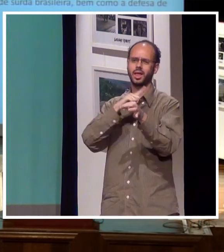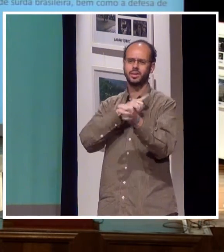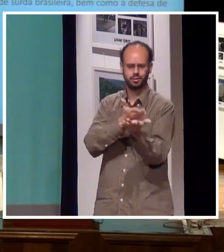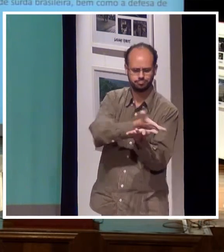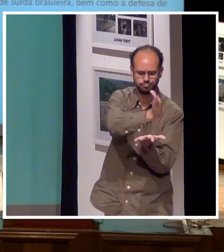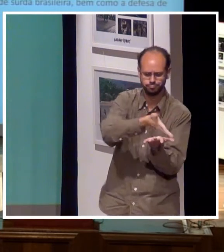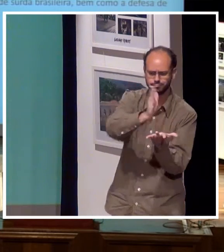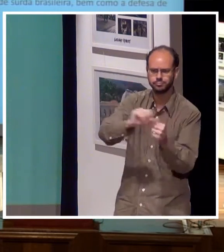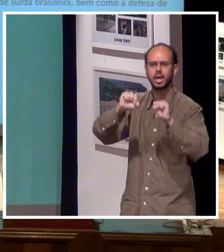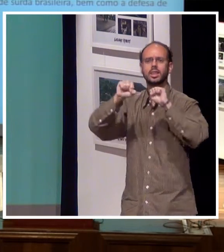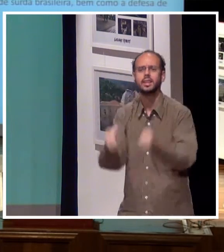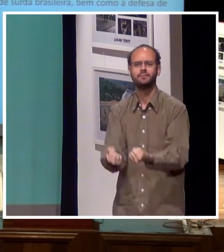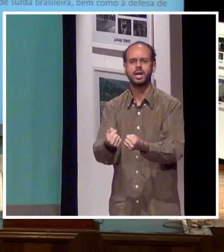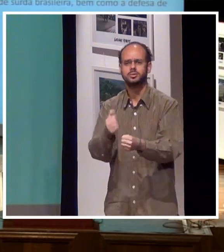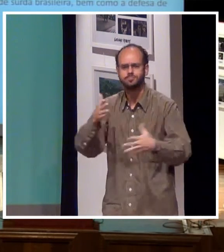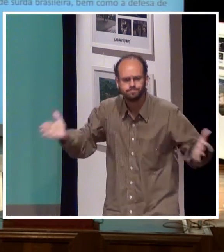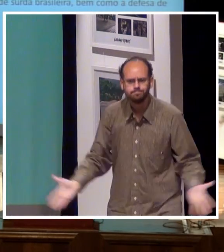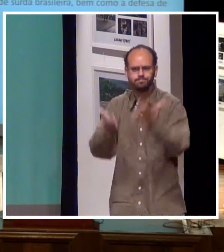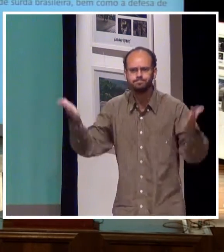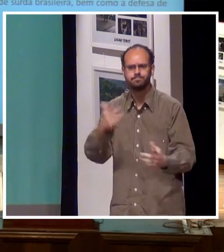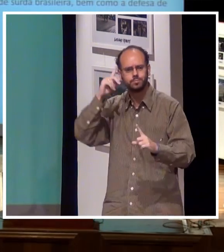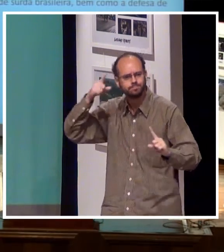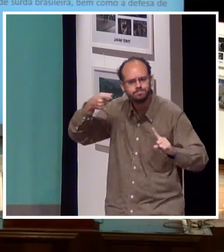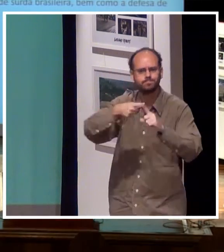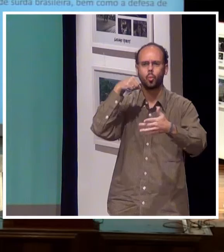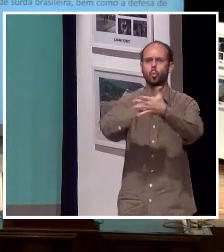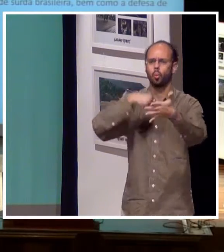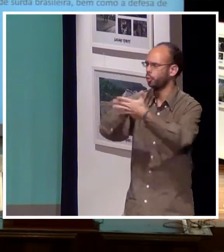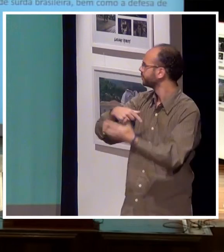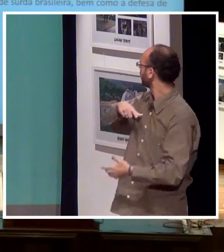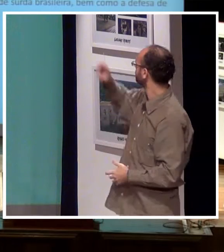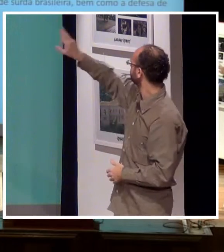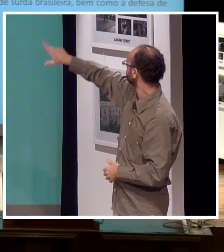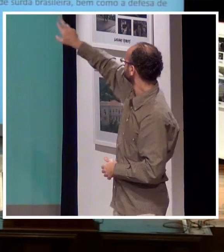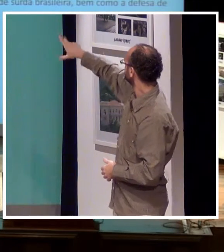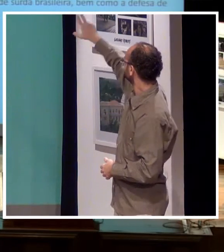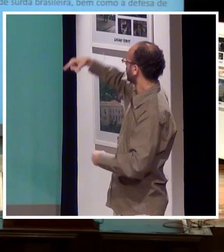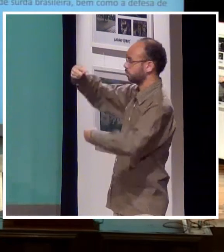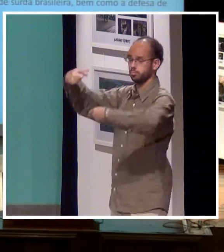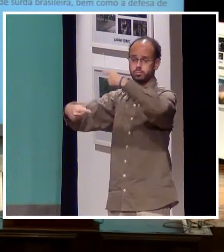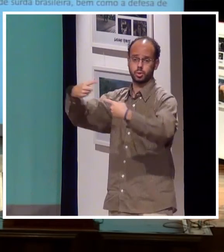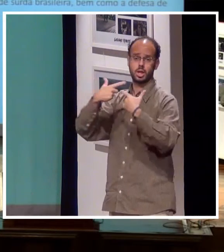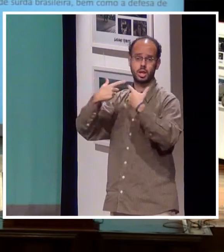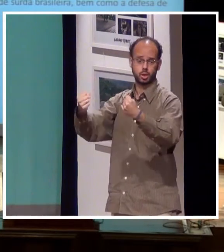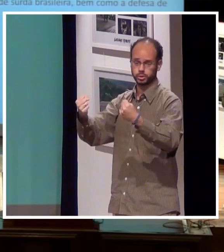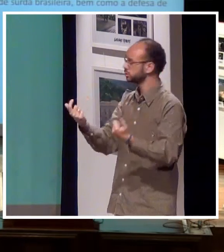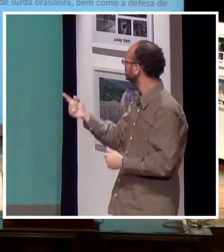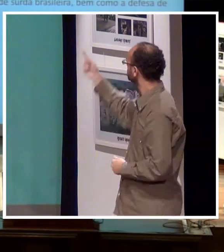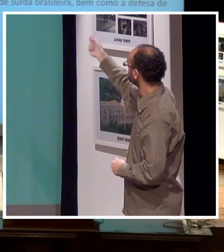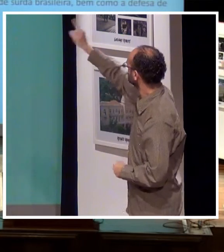Está bem claro ali, né? São vertentes que dão a base para toda essa